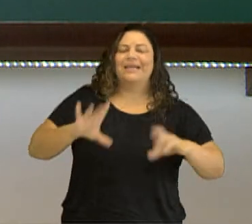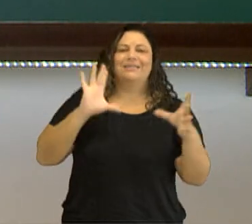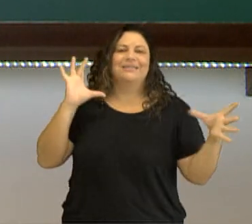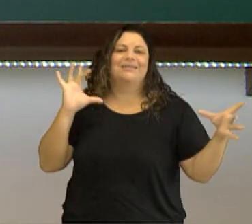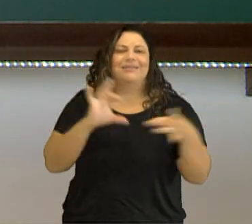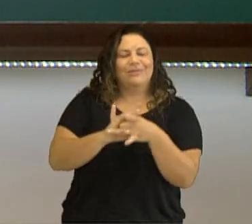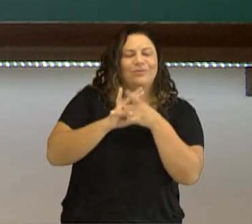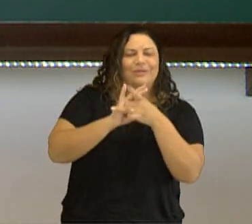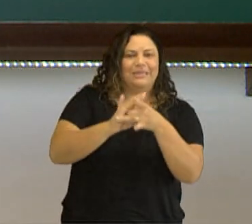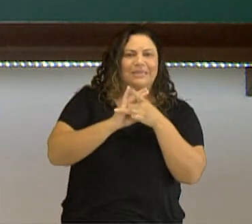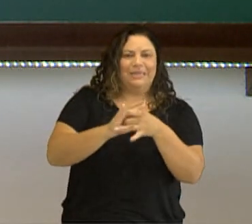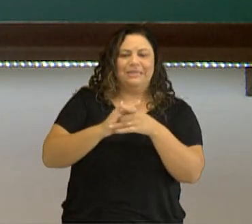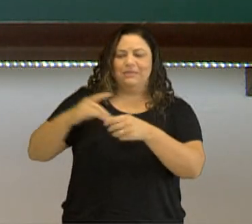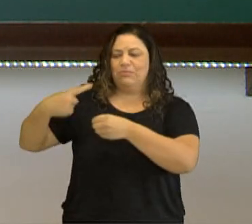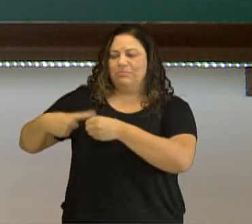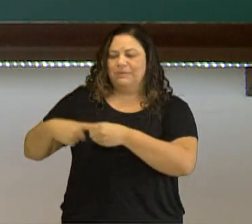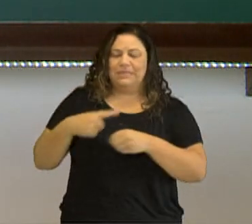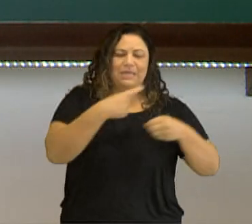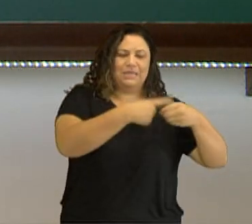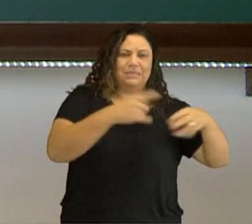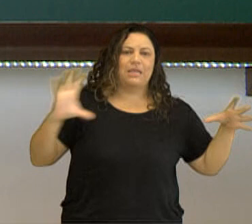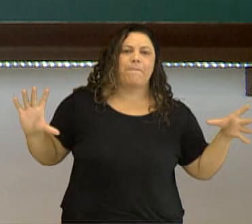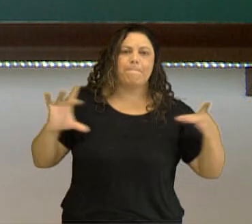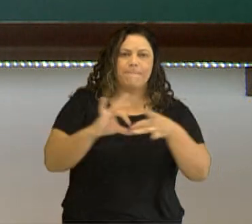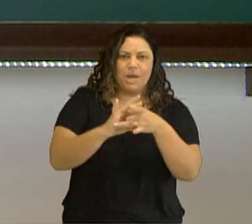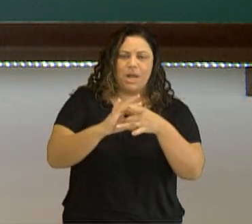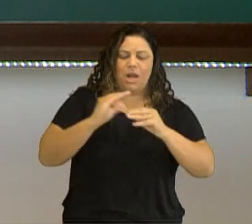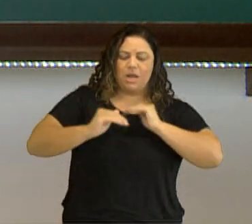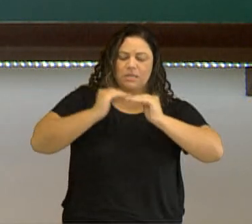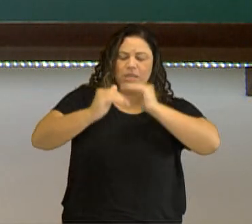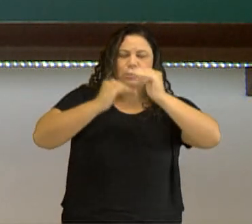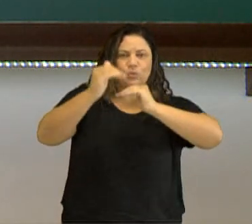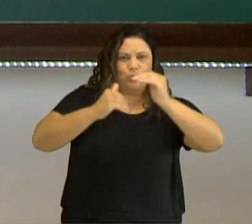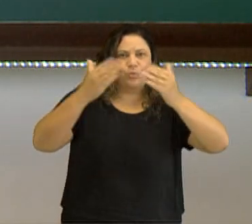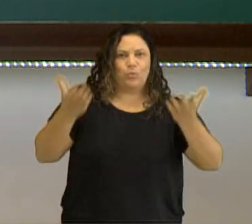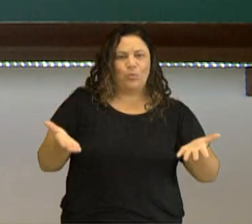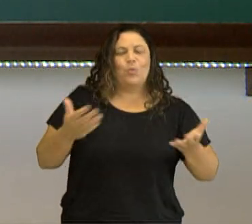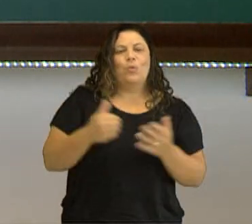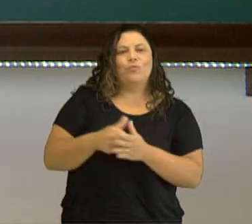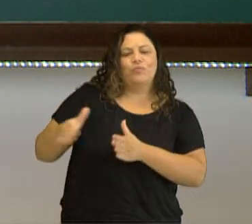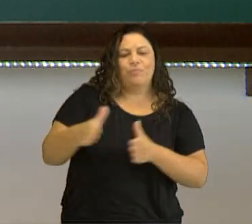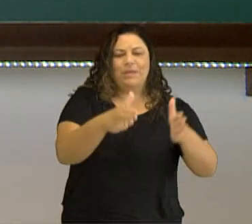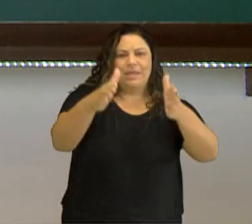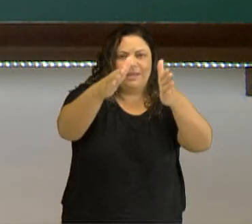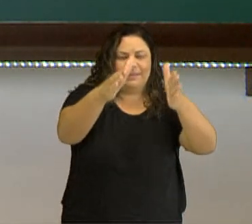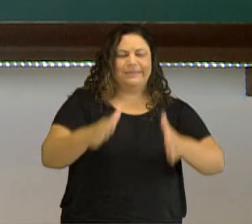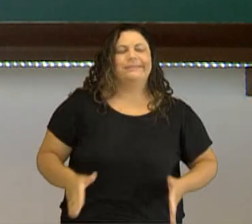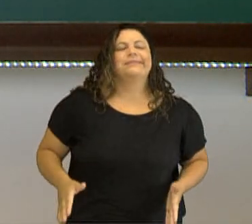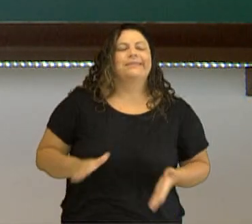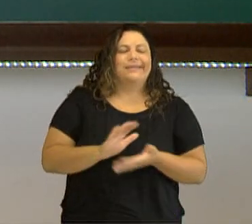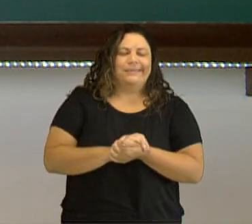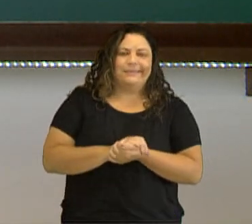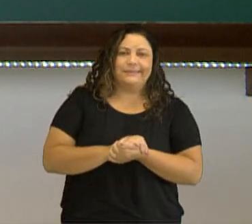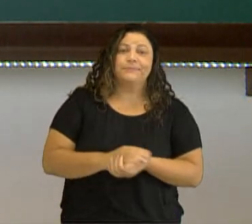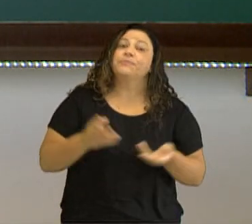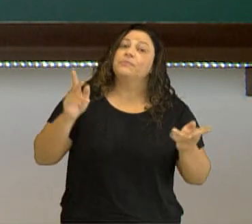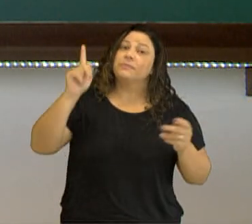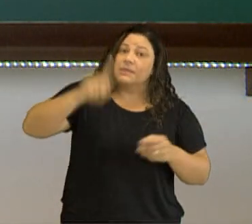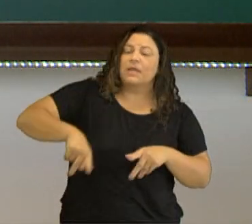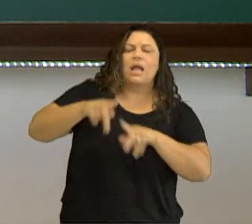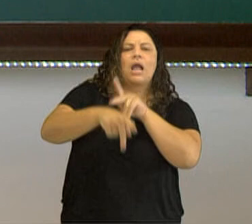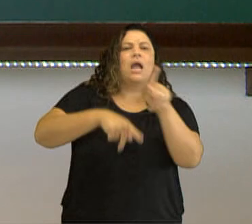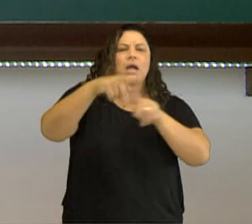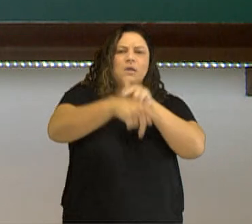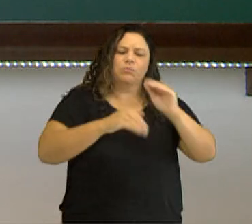ligação entre uma cidade e entre outra cidade, o desenvolvimento aí dessas estradas, né? Era um povo com